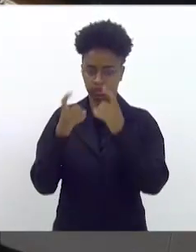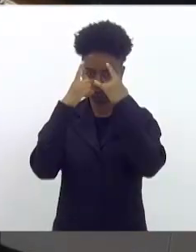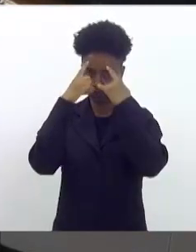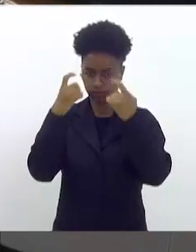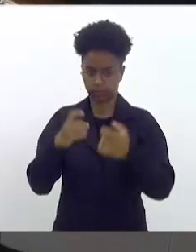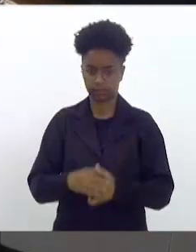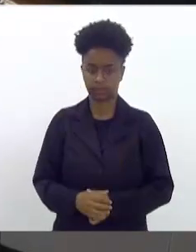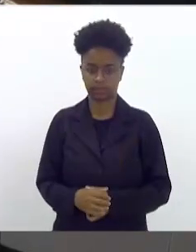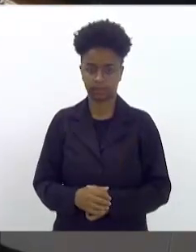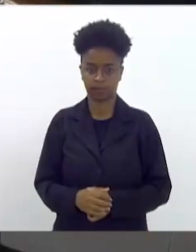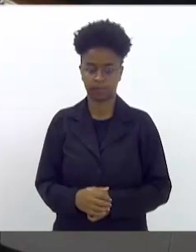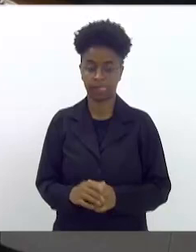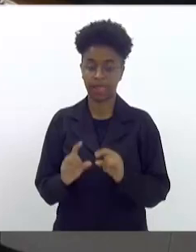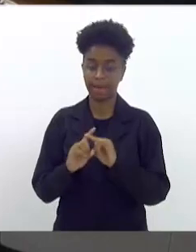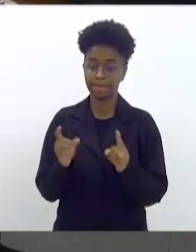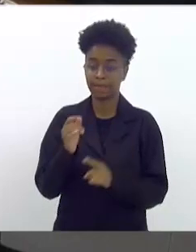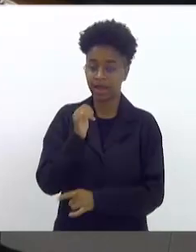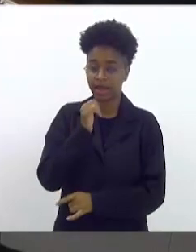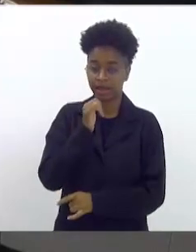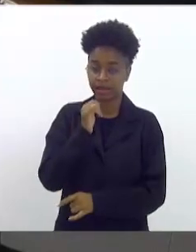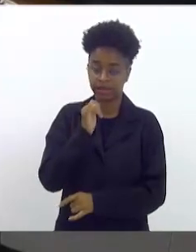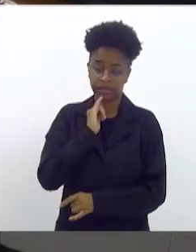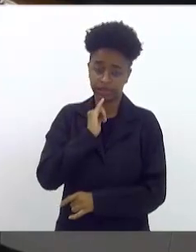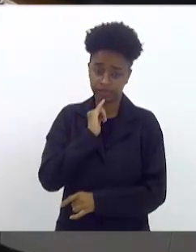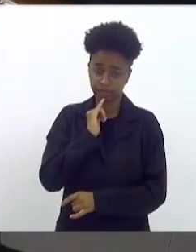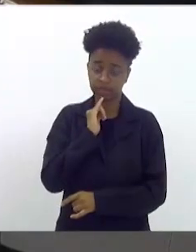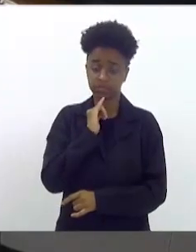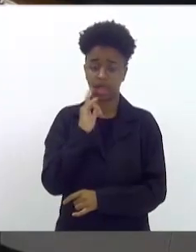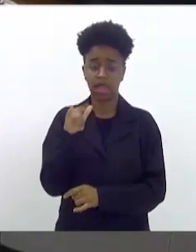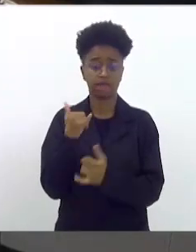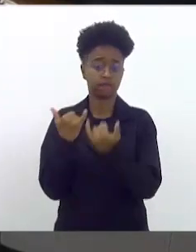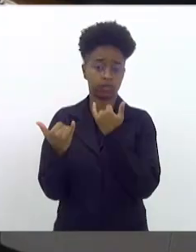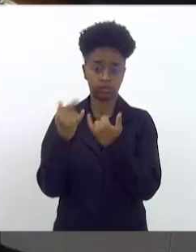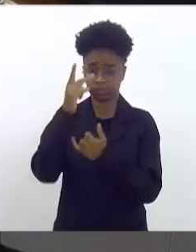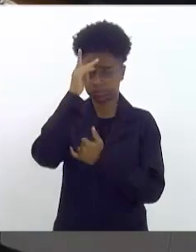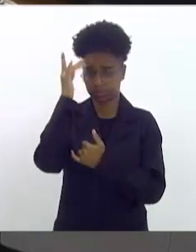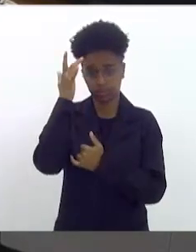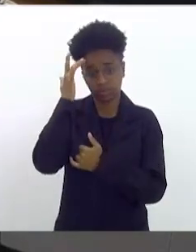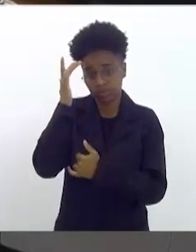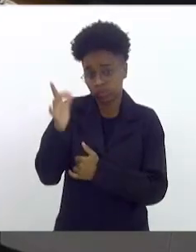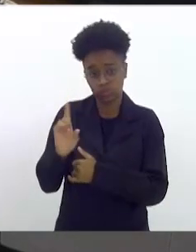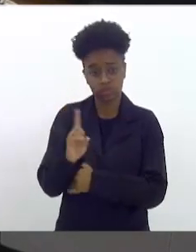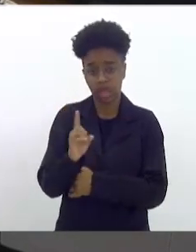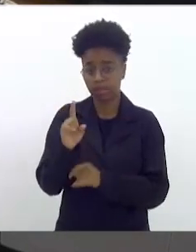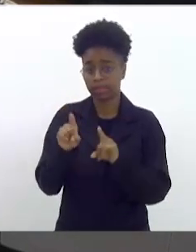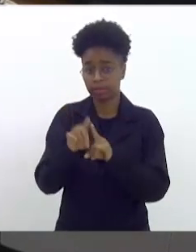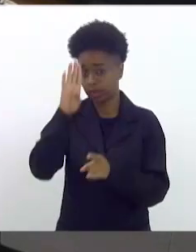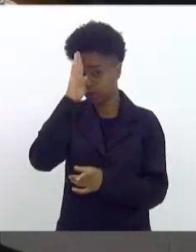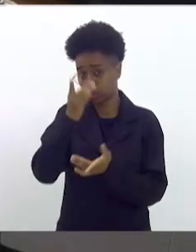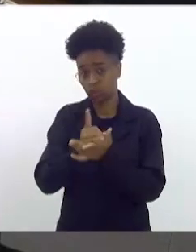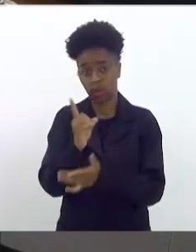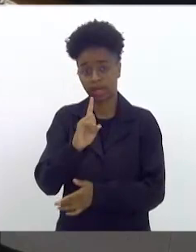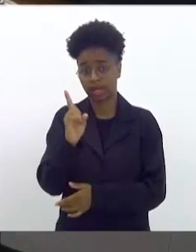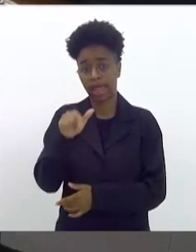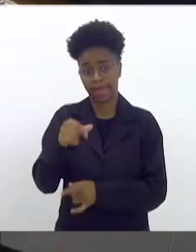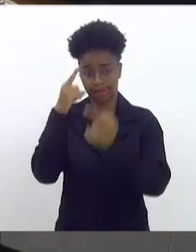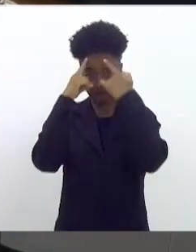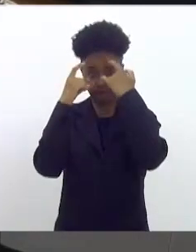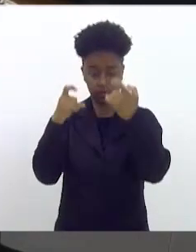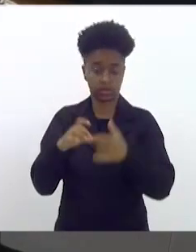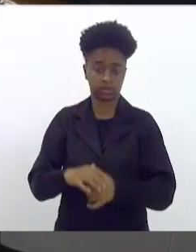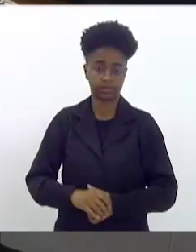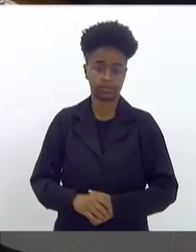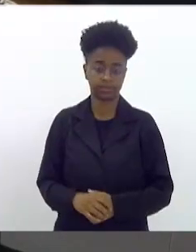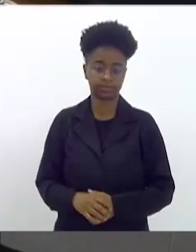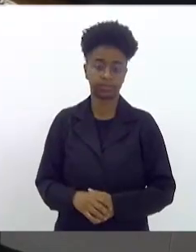aqui. Porque, infelizmente, são dados que muitas pessoas não têm acesso, muitas pessoas ainda não acreditam que é um tipo de agressão, mas